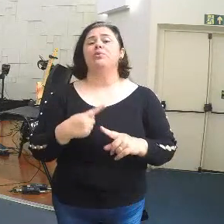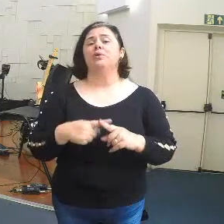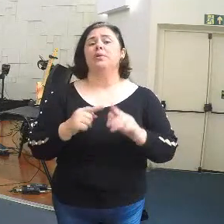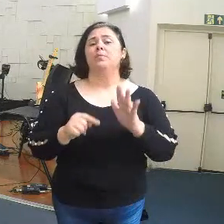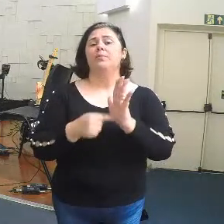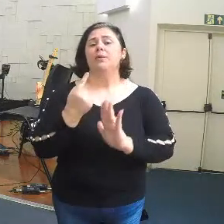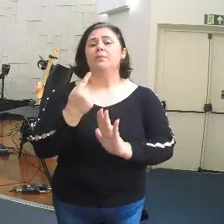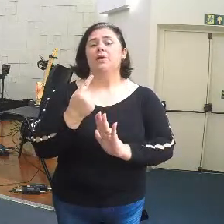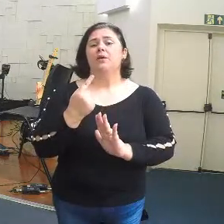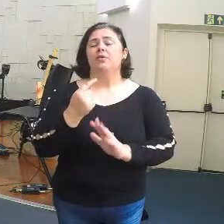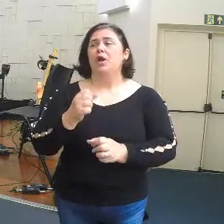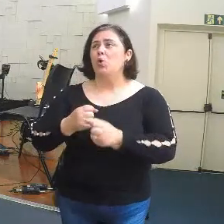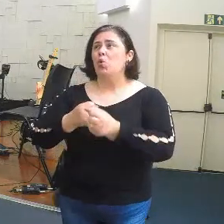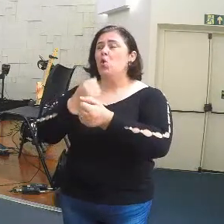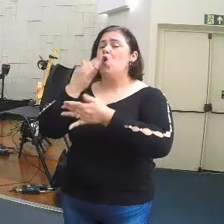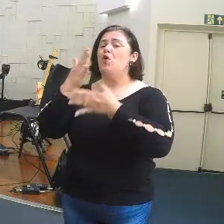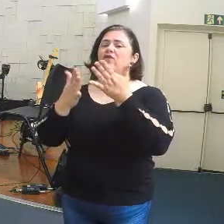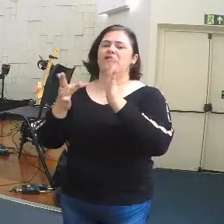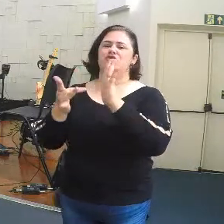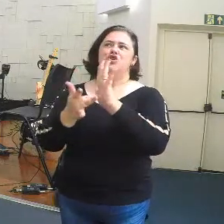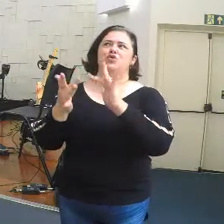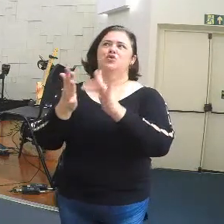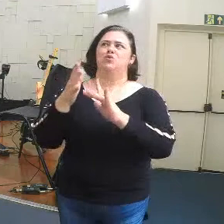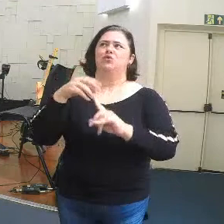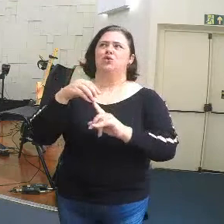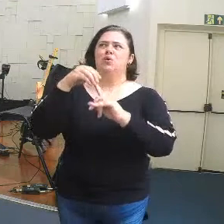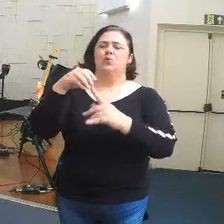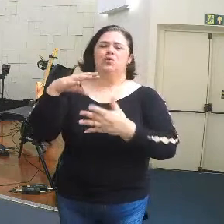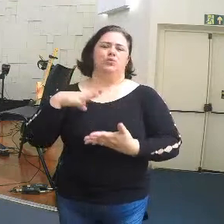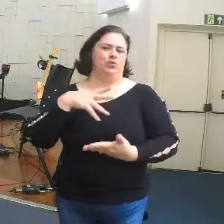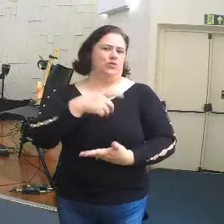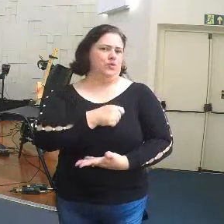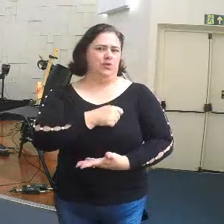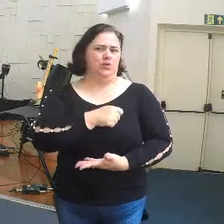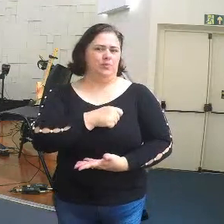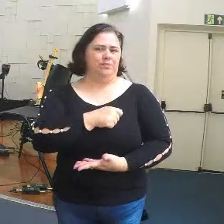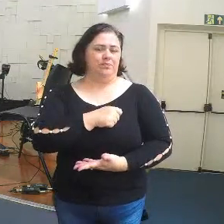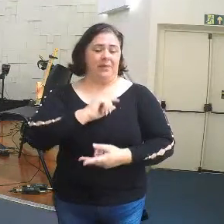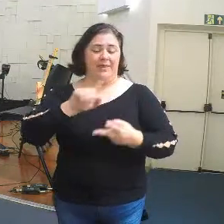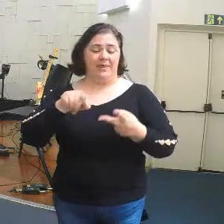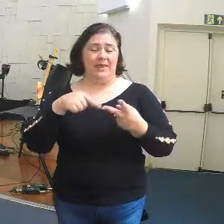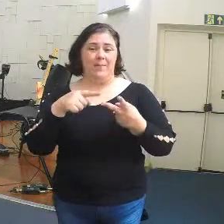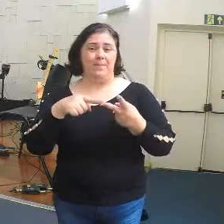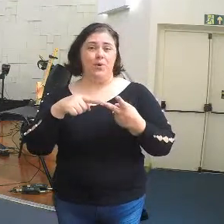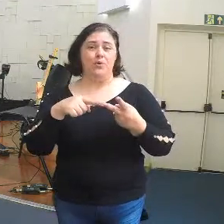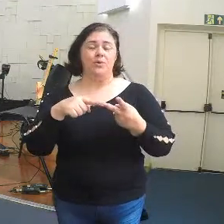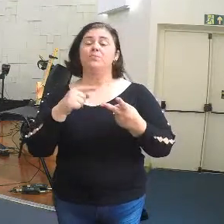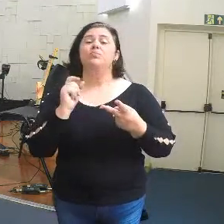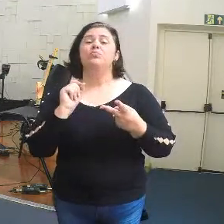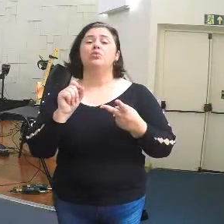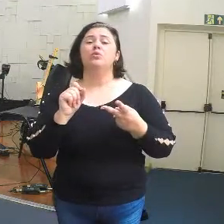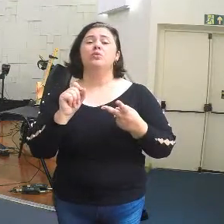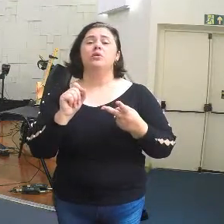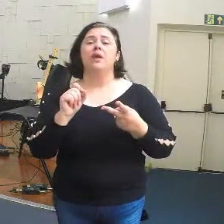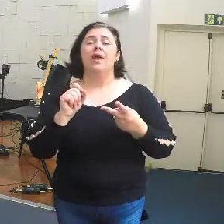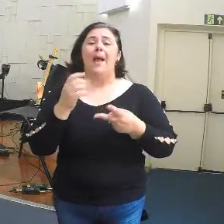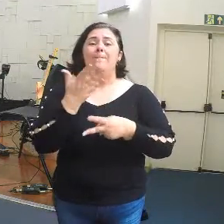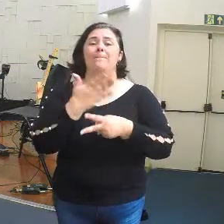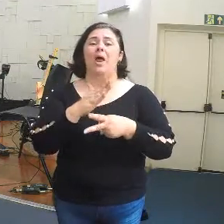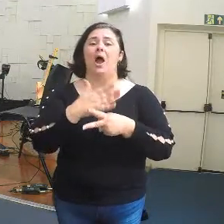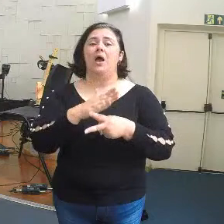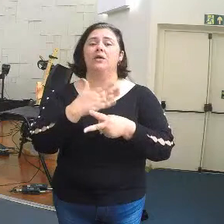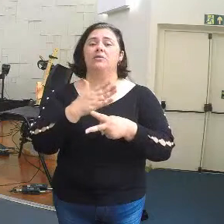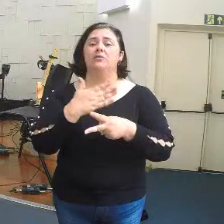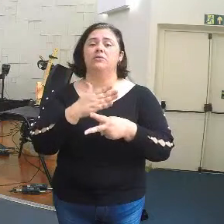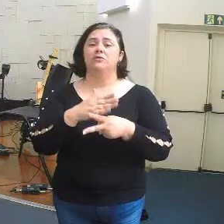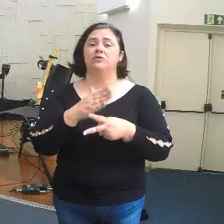comportamento, pelo procedimento, pela prática dessa doutrina. Mas, meus irmãos, o argumento principal